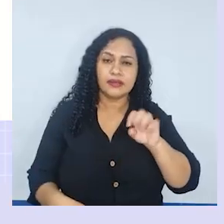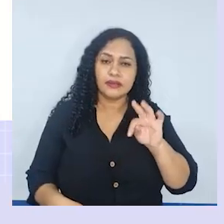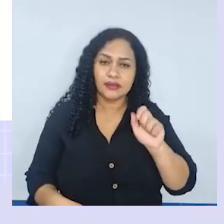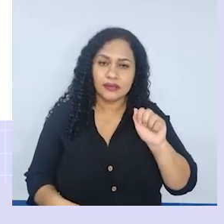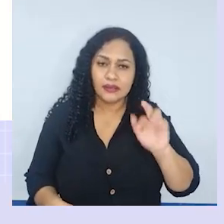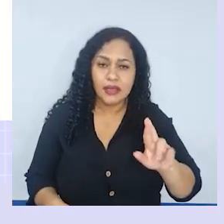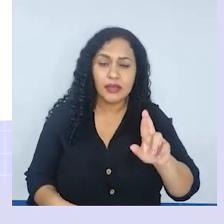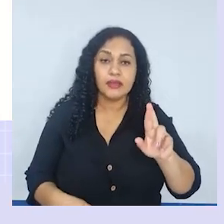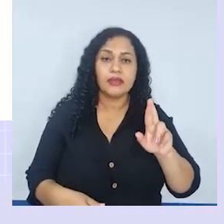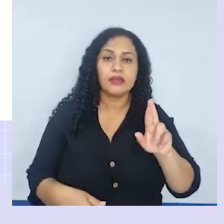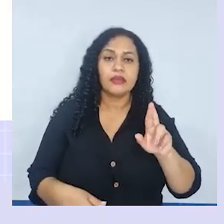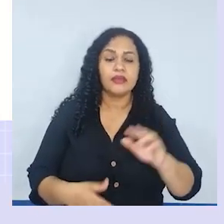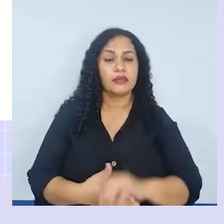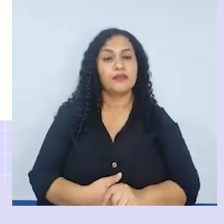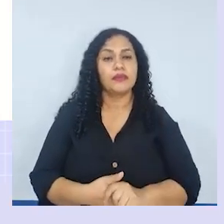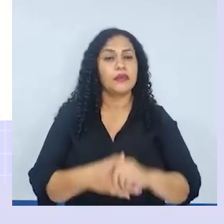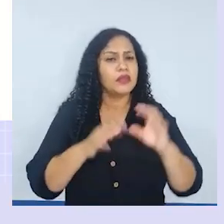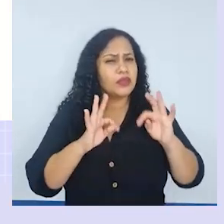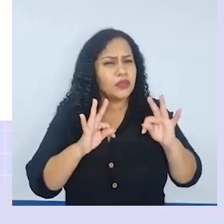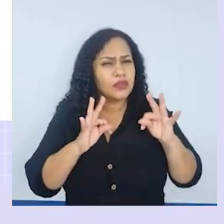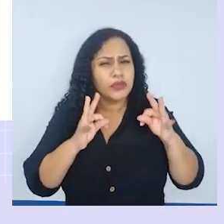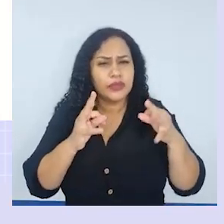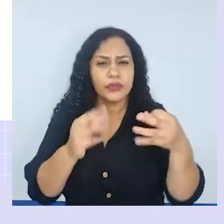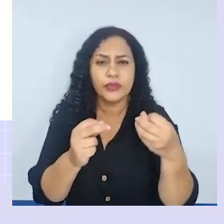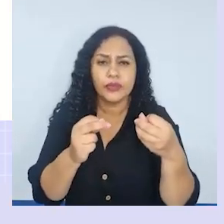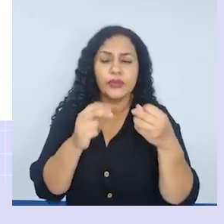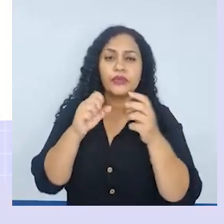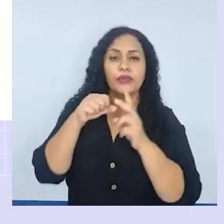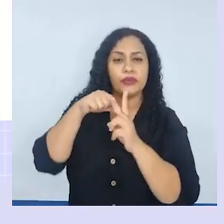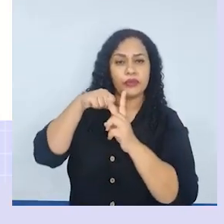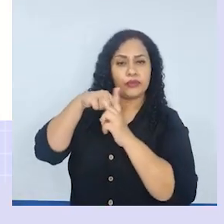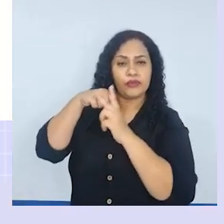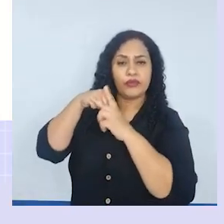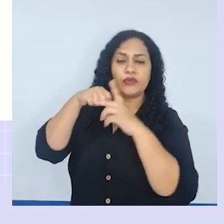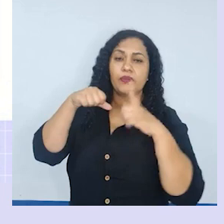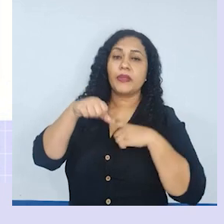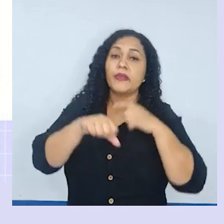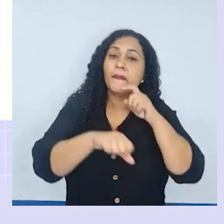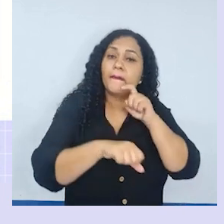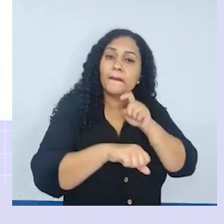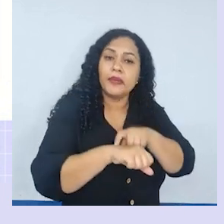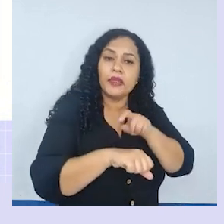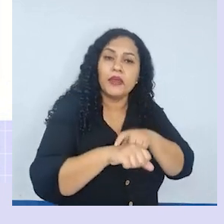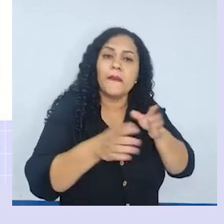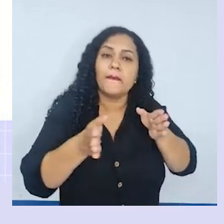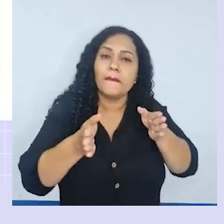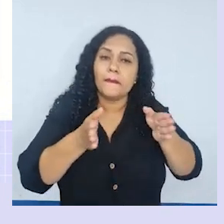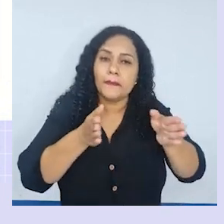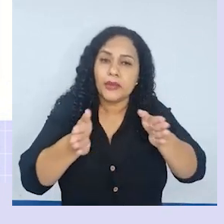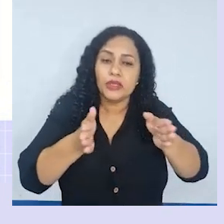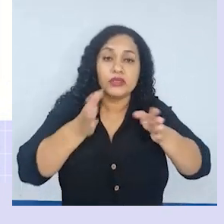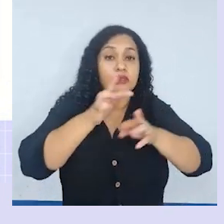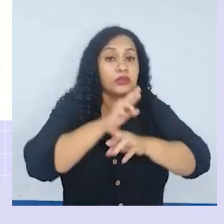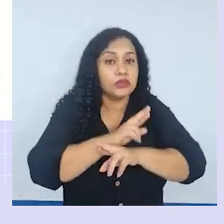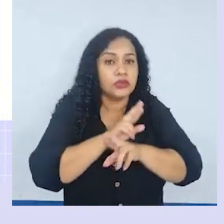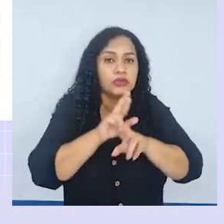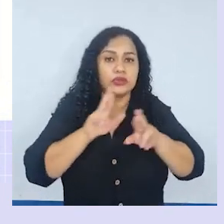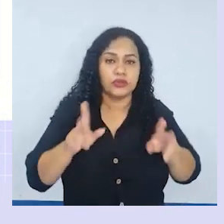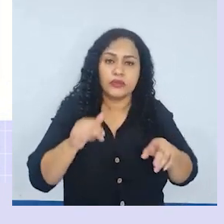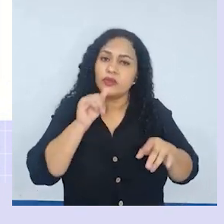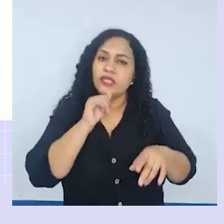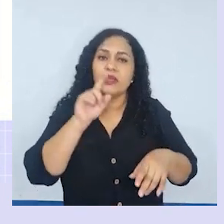Ao falar, todos os verbos, eles possuem tempos diferentes, né? Por